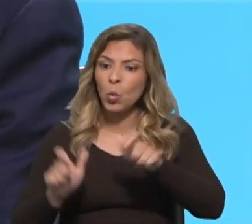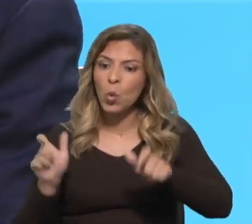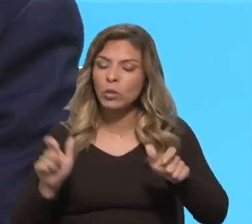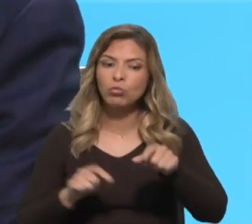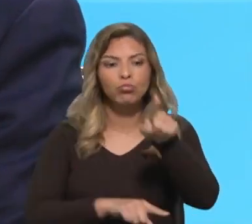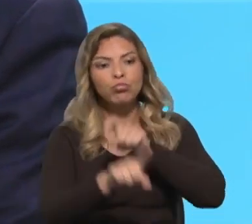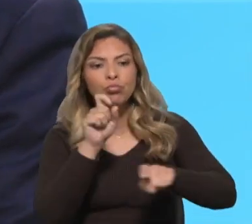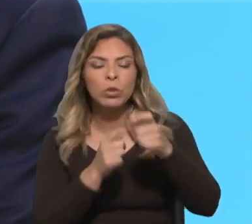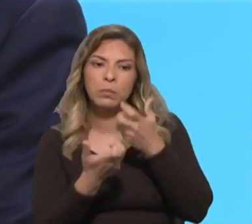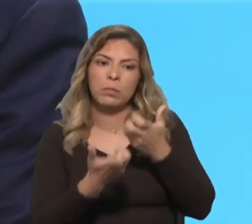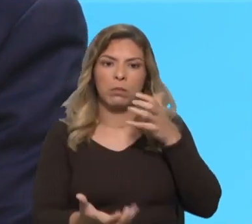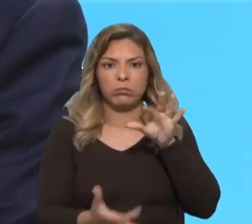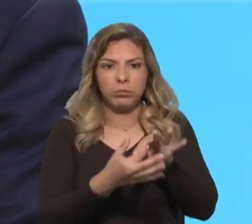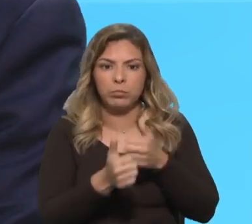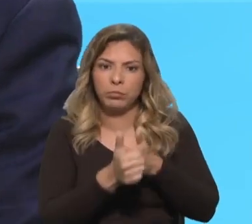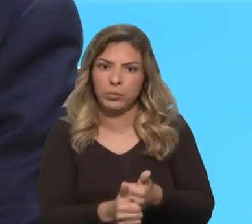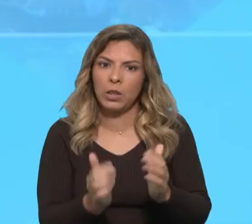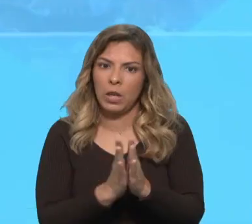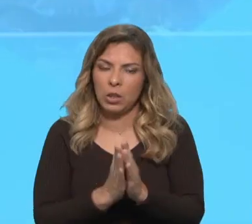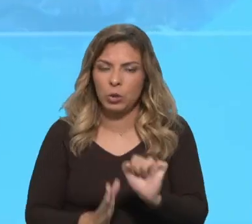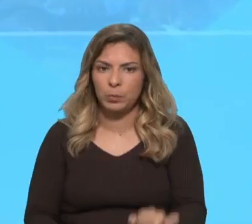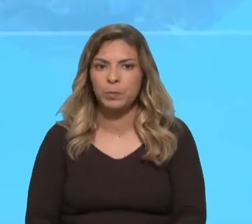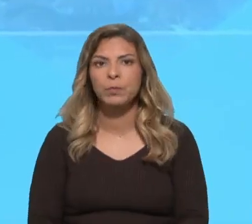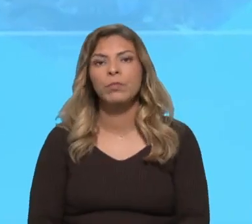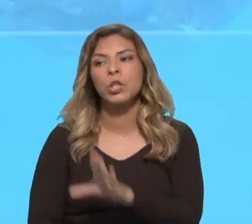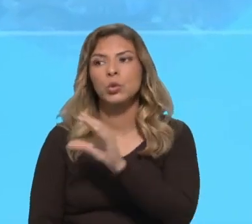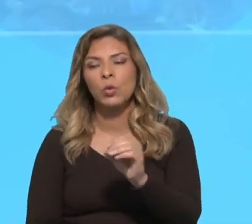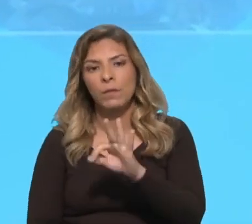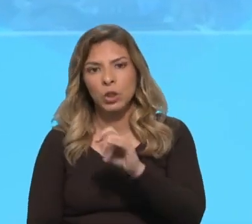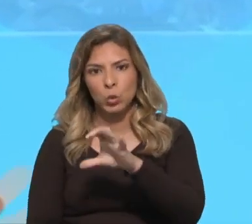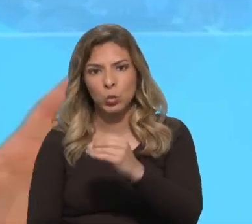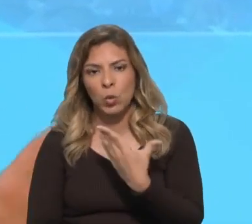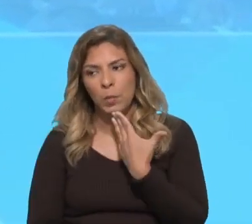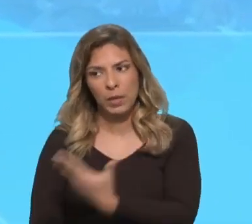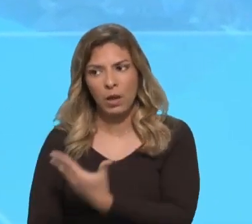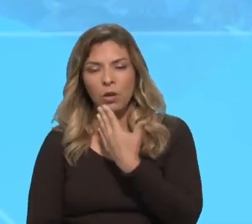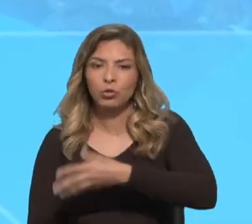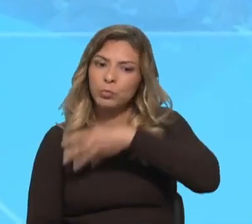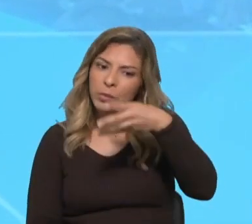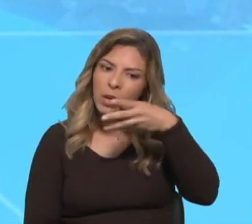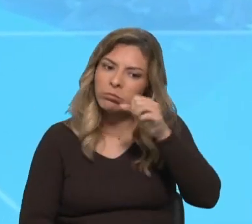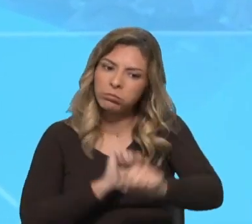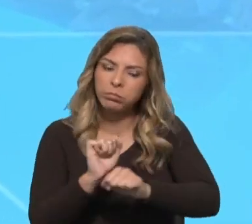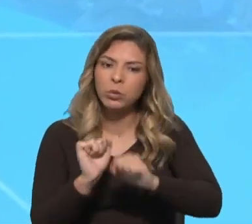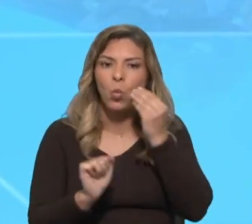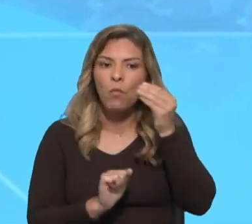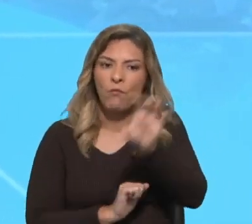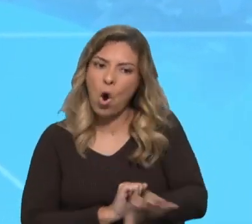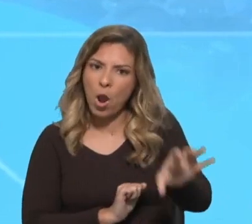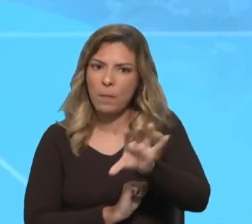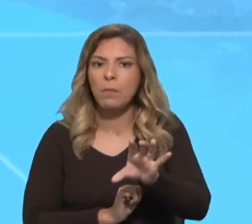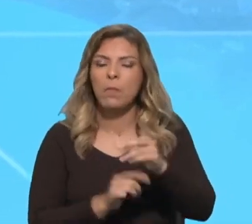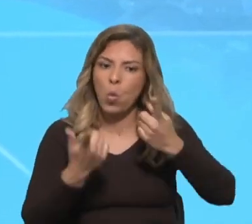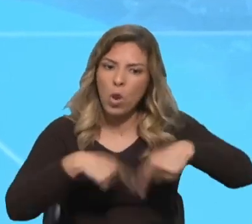e que tiveram um papel muito importante na vida da Igreja. João Francisco Pereira, agradeço este olhar sobre a história dos conclaves, que de facto remonta